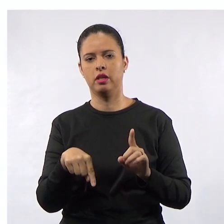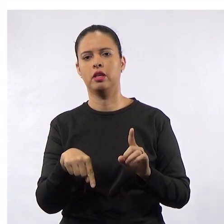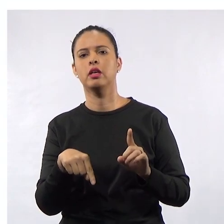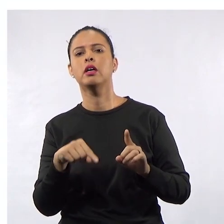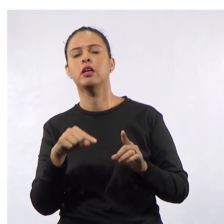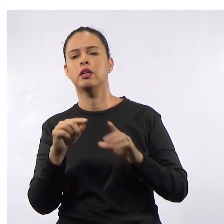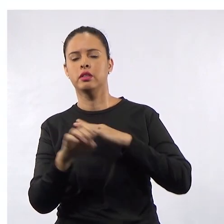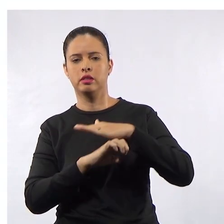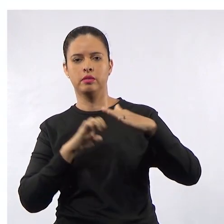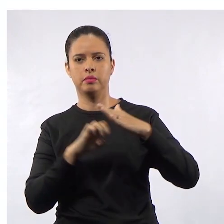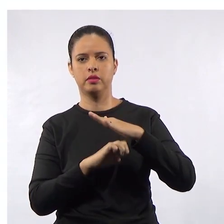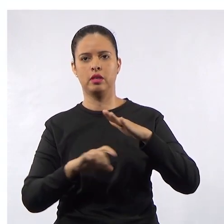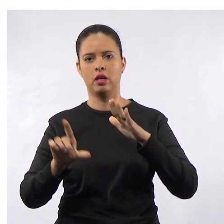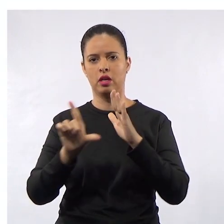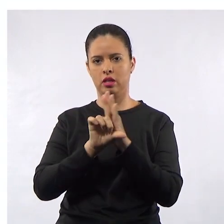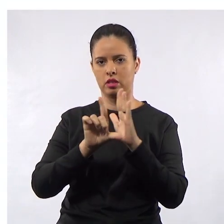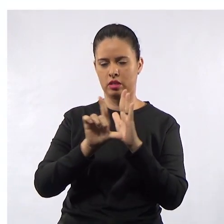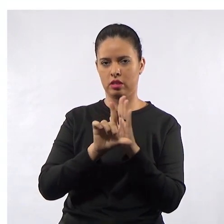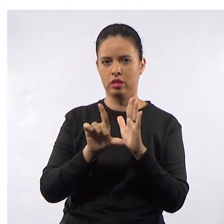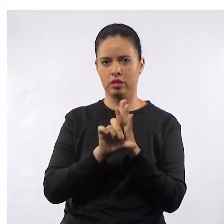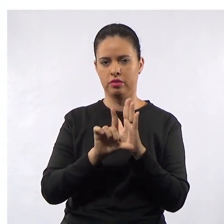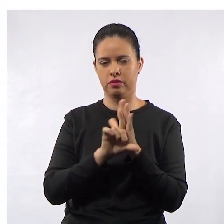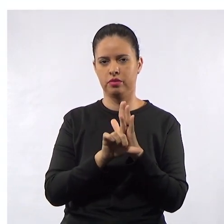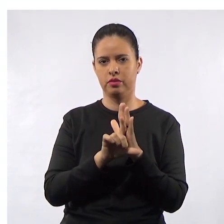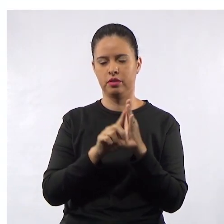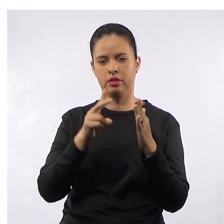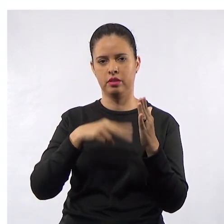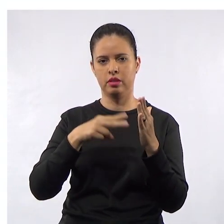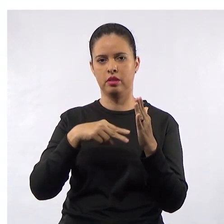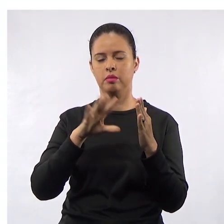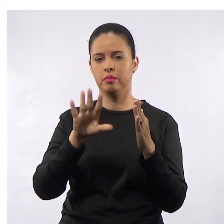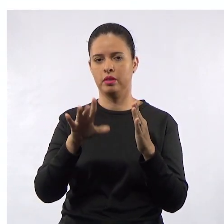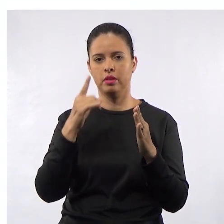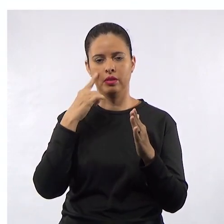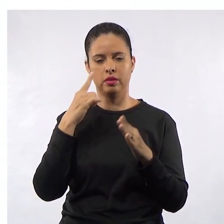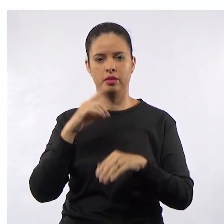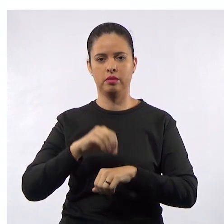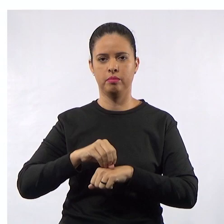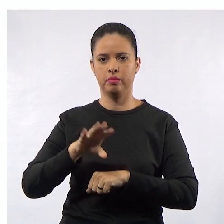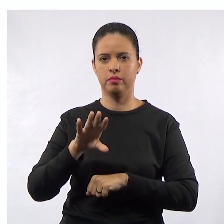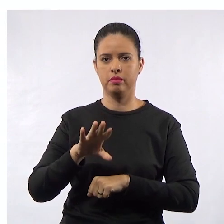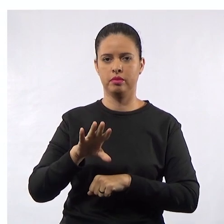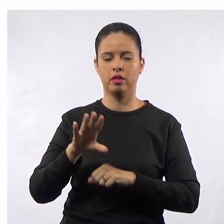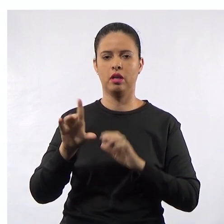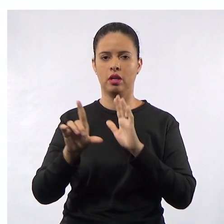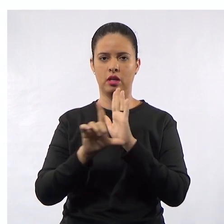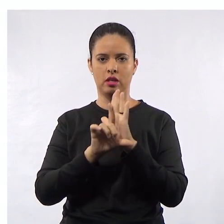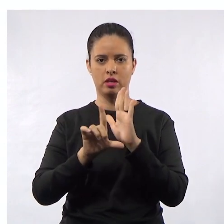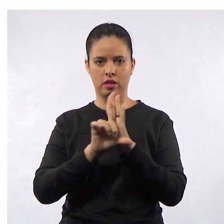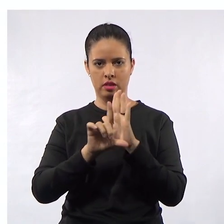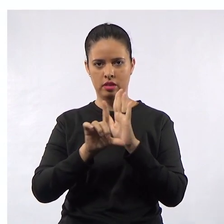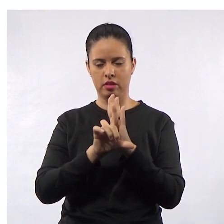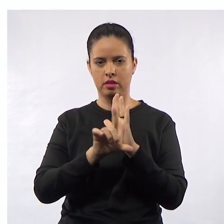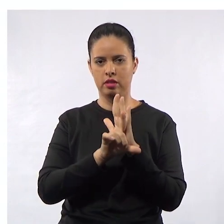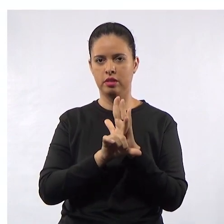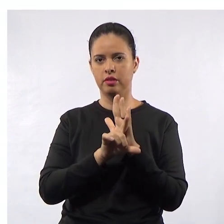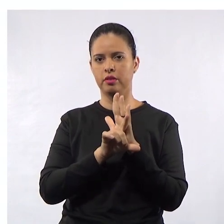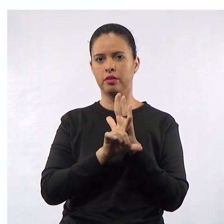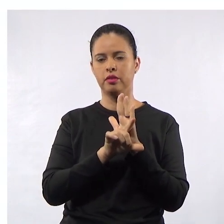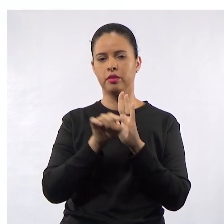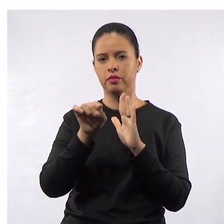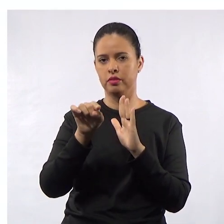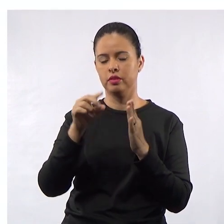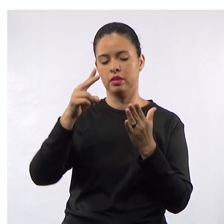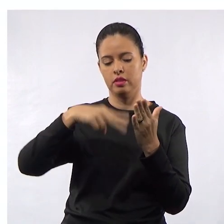o número da lei tá que eu preciso que vocês dêem uma lida eu não ia nem fazer assim mas vamos lá eu vou deixar anotado aqui para não ter perigo